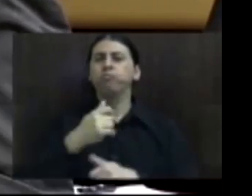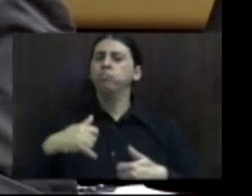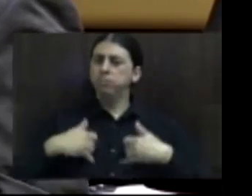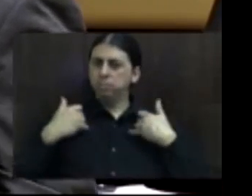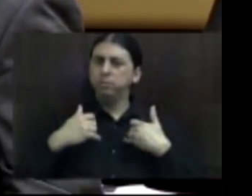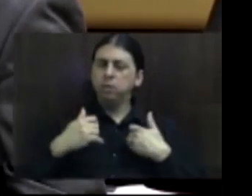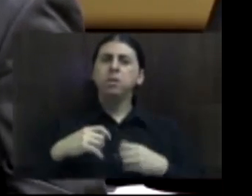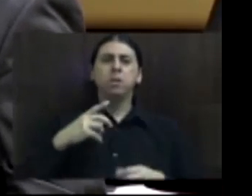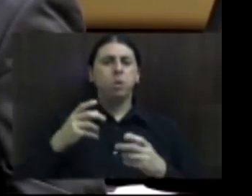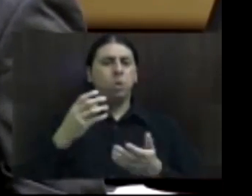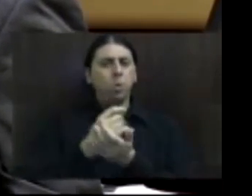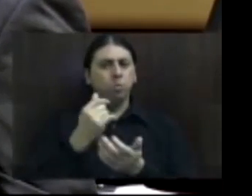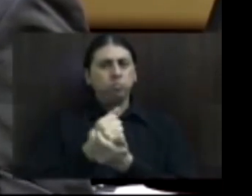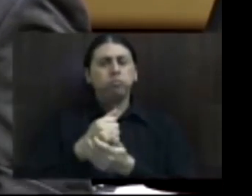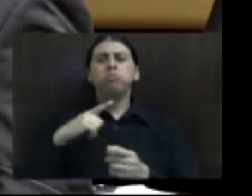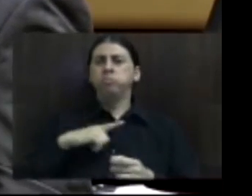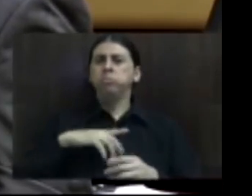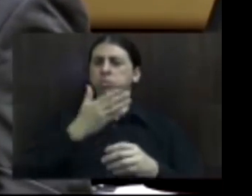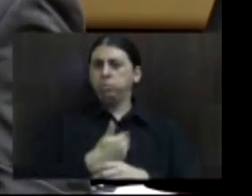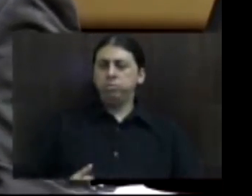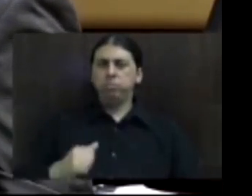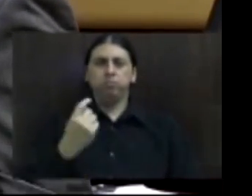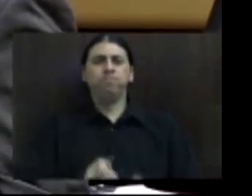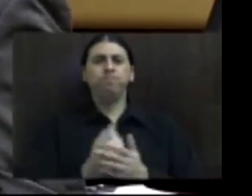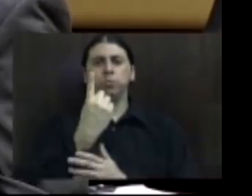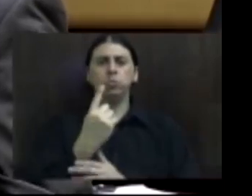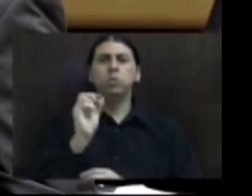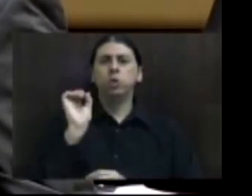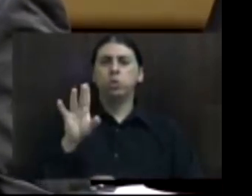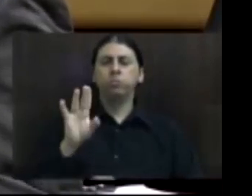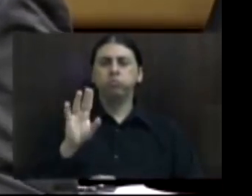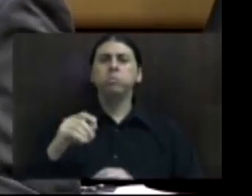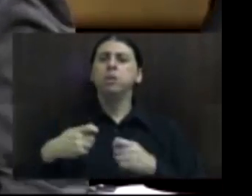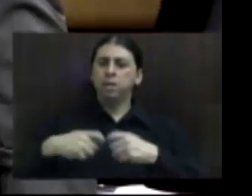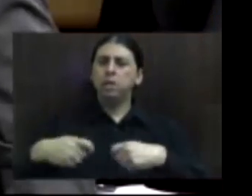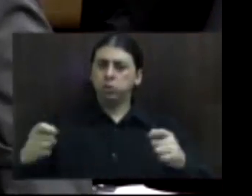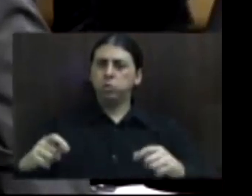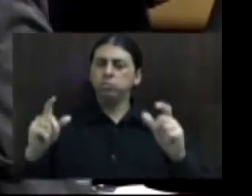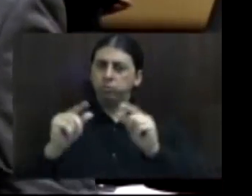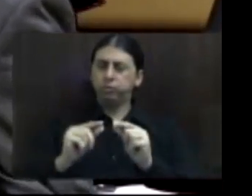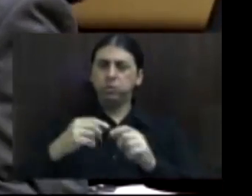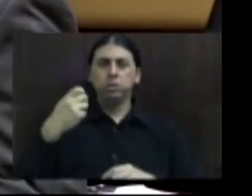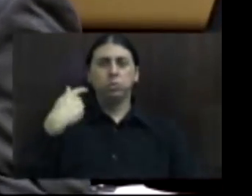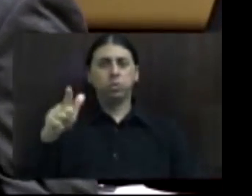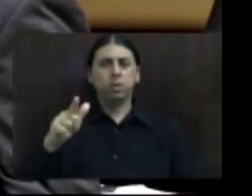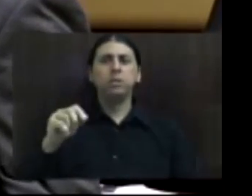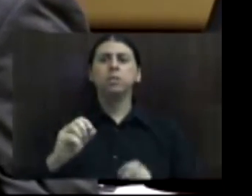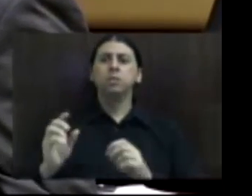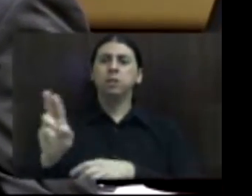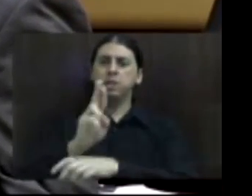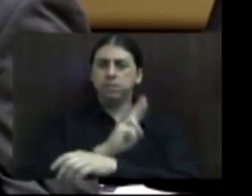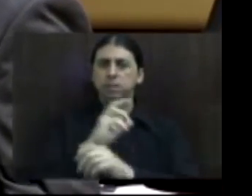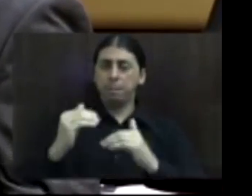que nos últimos anos foi o único o governo que gastou menos do que arrecadou conseguimos ao final do ano não pagar mais